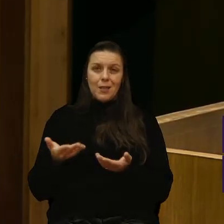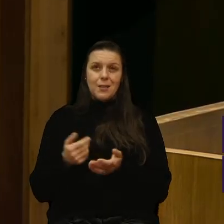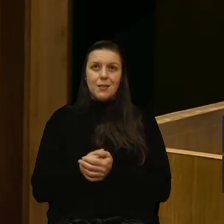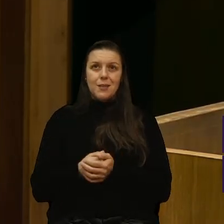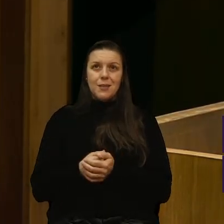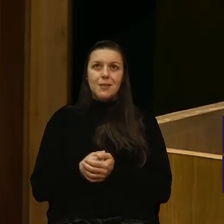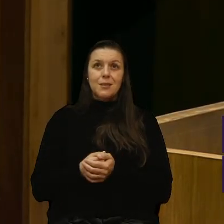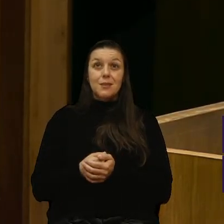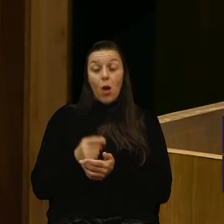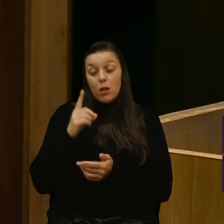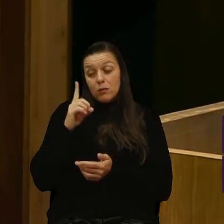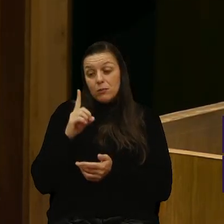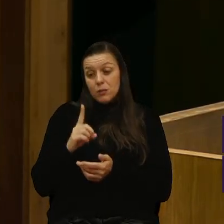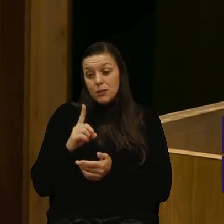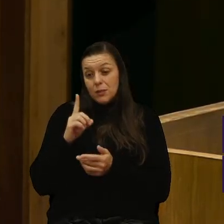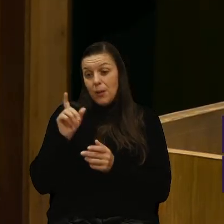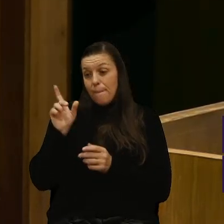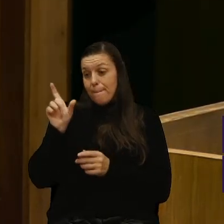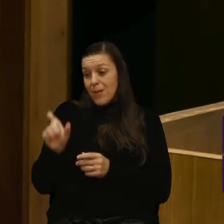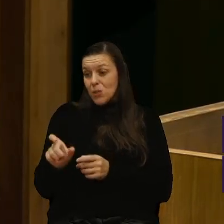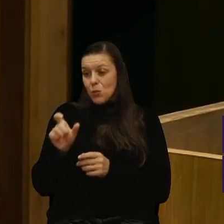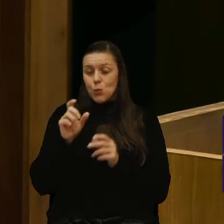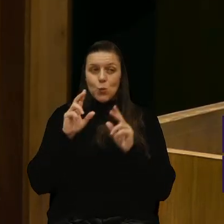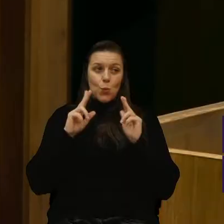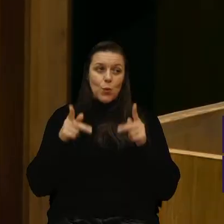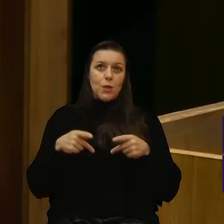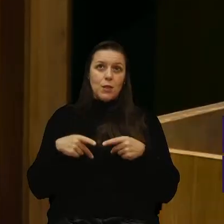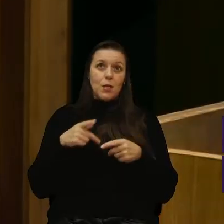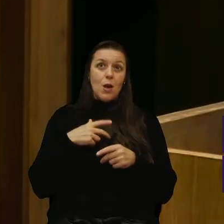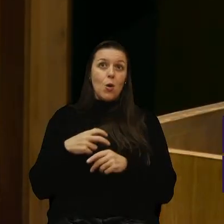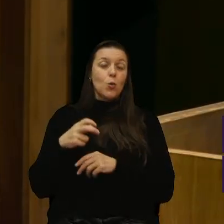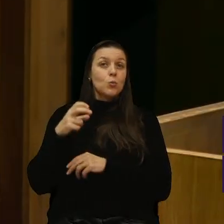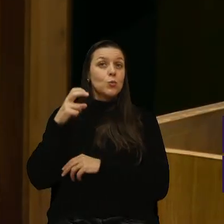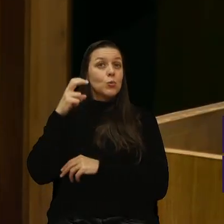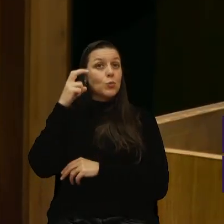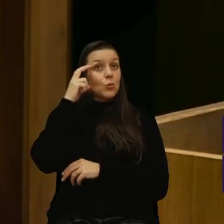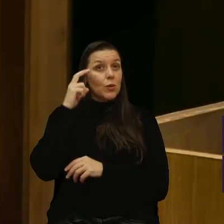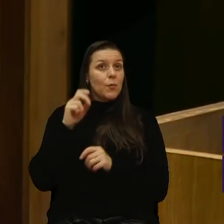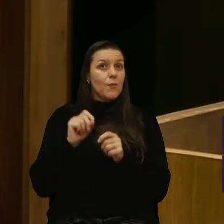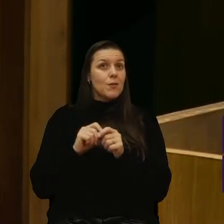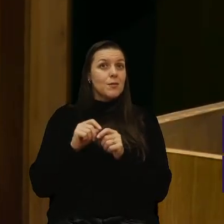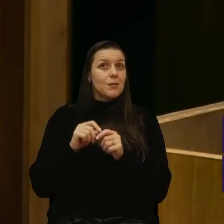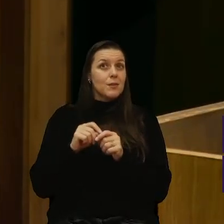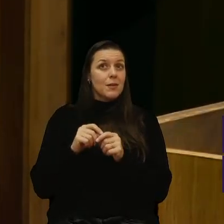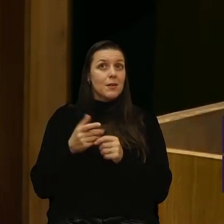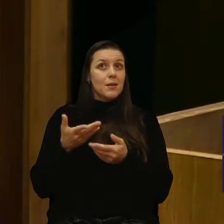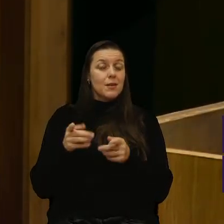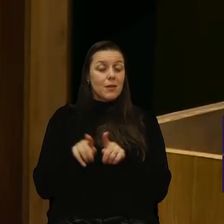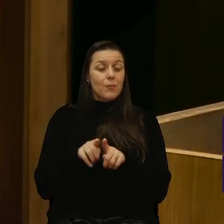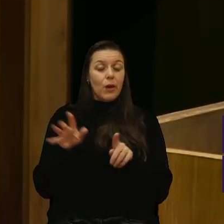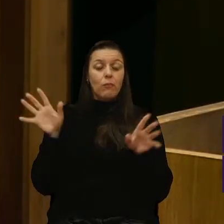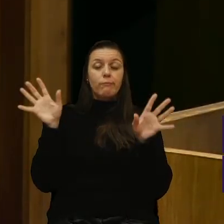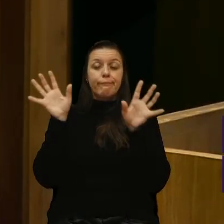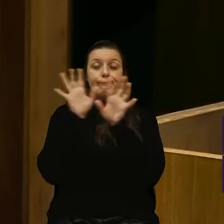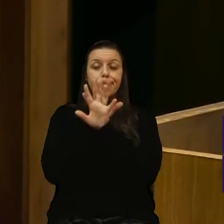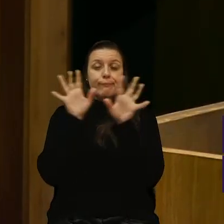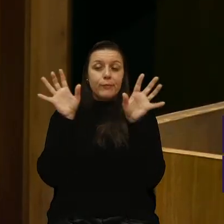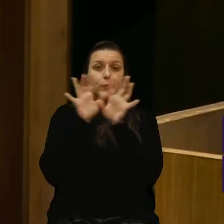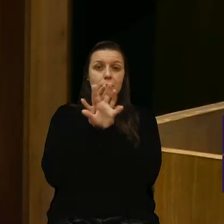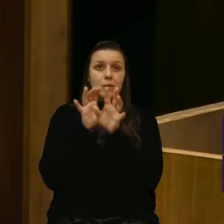dignidade da pessoa humana, nós precisamos promover uma alteração de cultura para fazer um combate àqueles que são invisíveis, Prof. Ana.